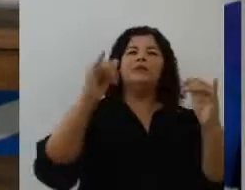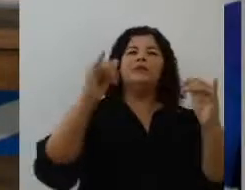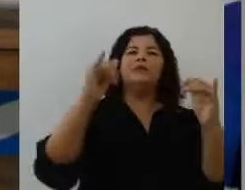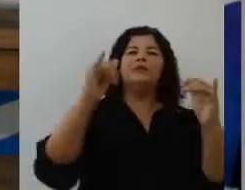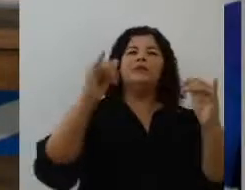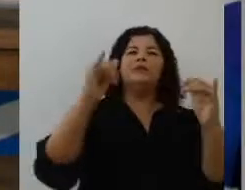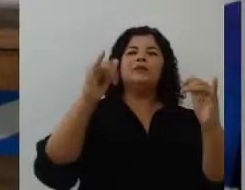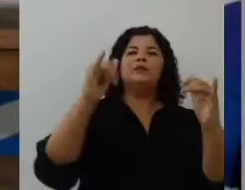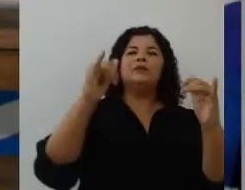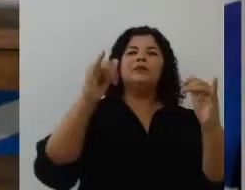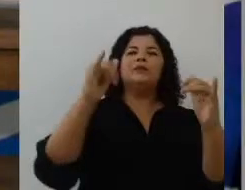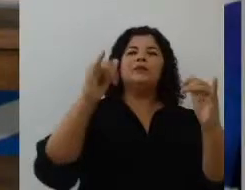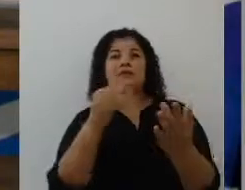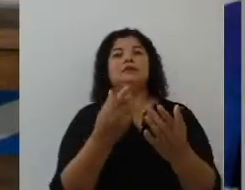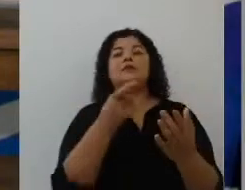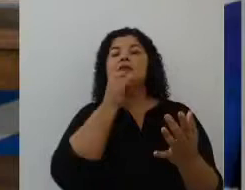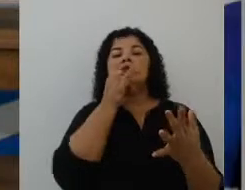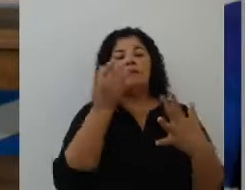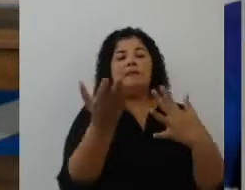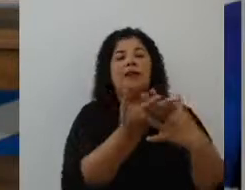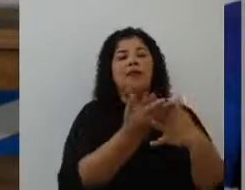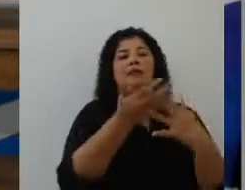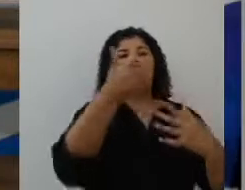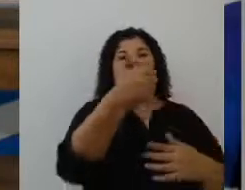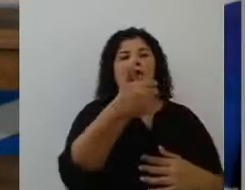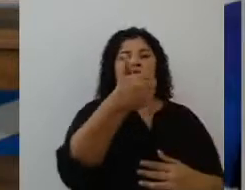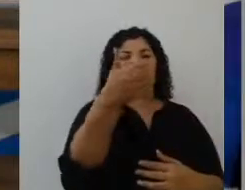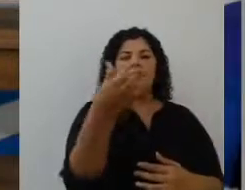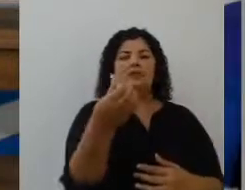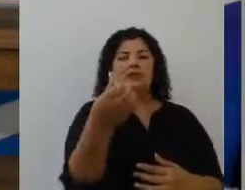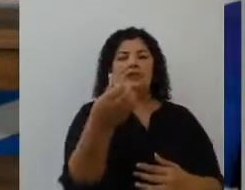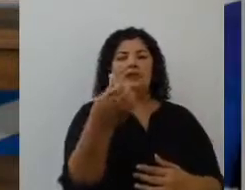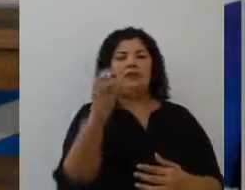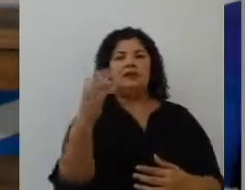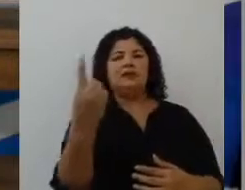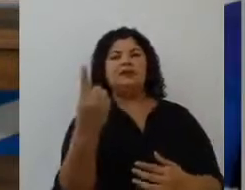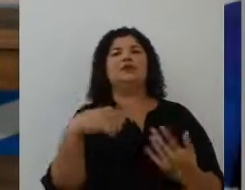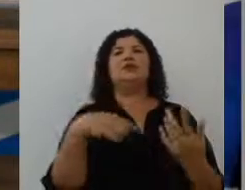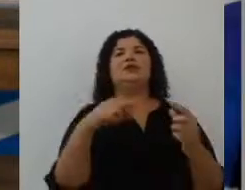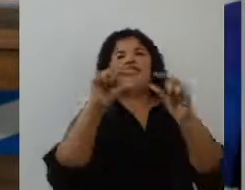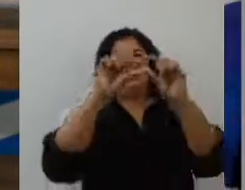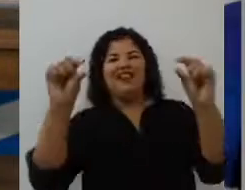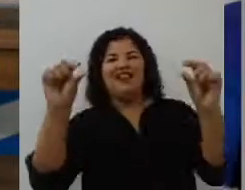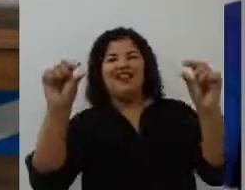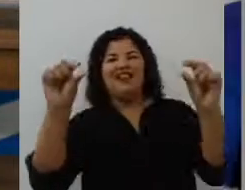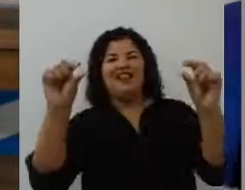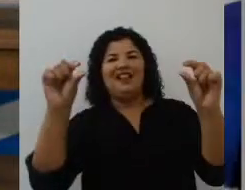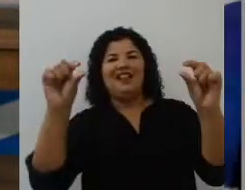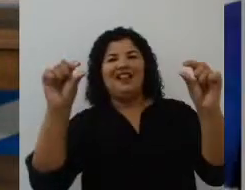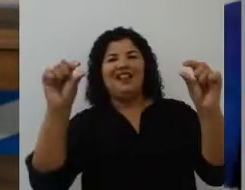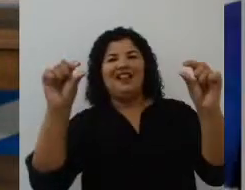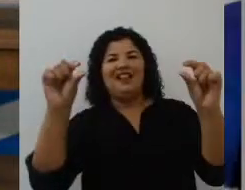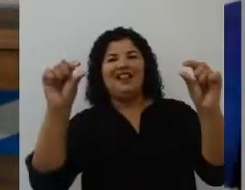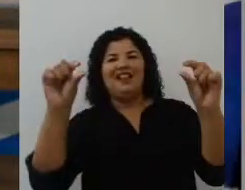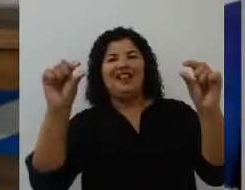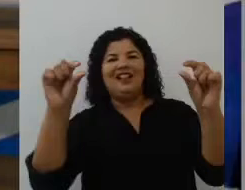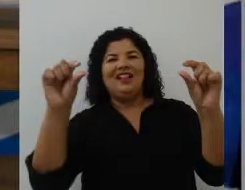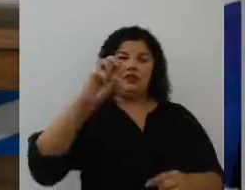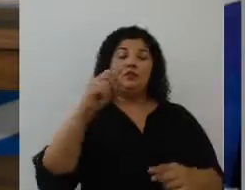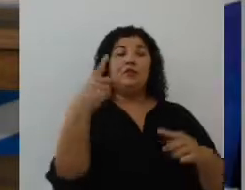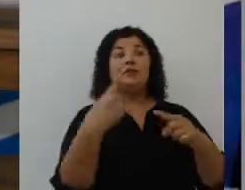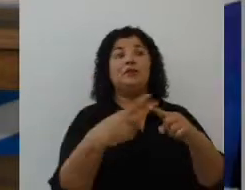Barroco, 1601, chamado de seiscentismo, né, aqui no Brasil. Por quê? Porque houve a publicação de um